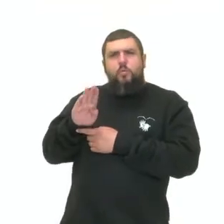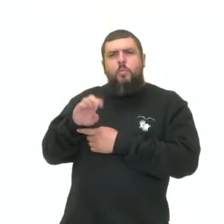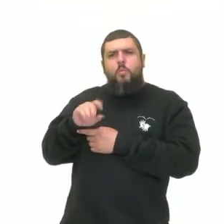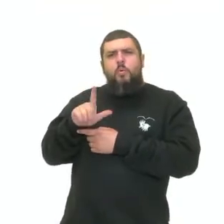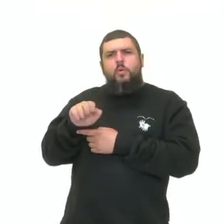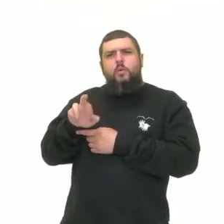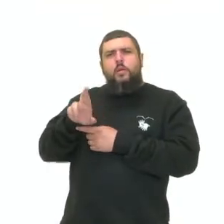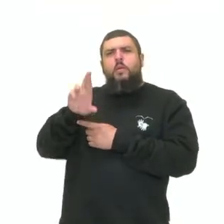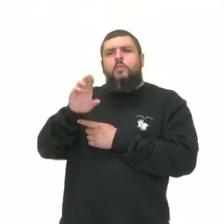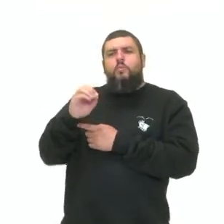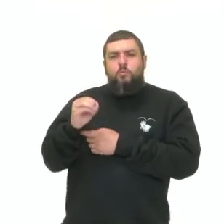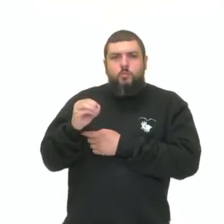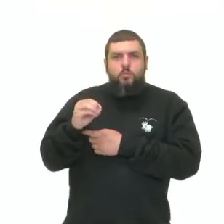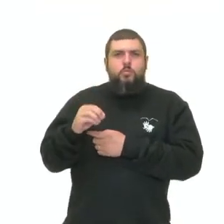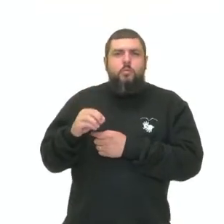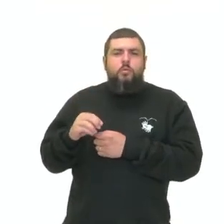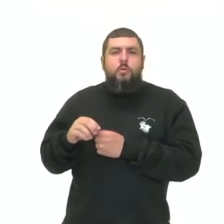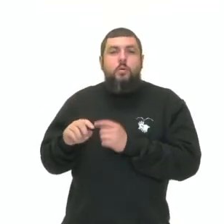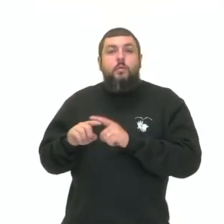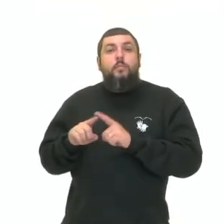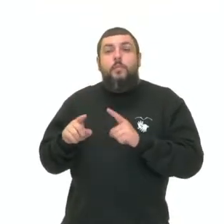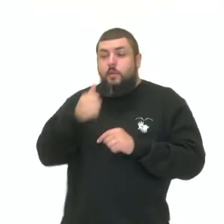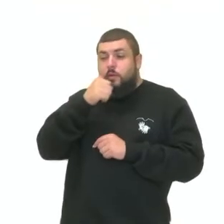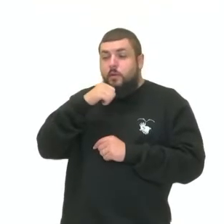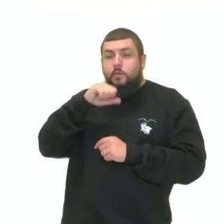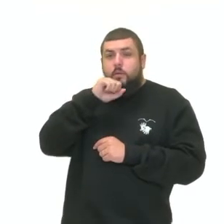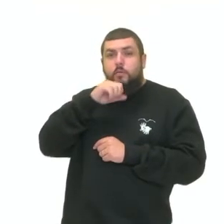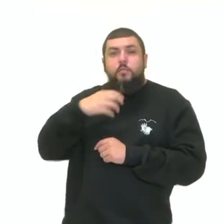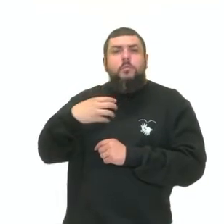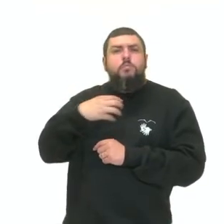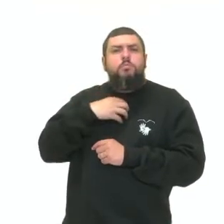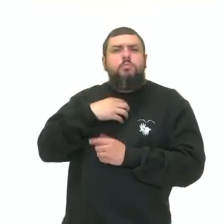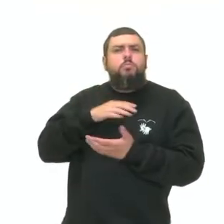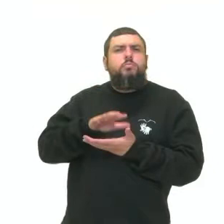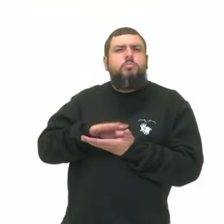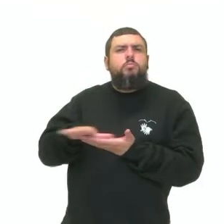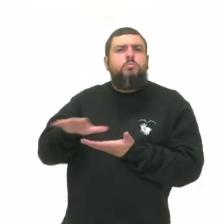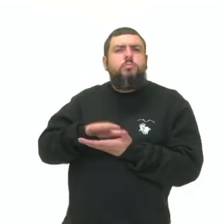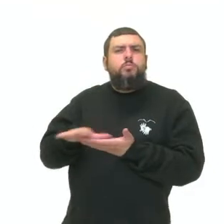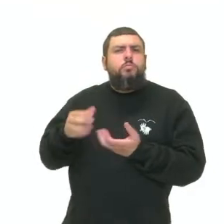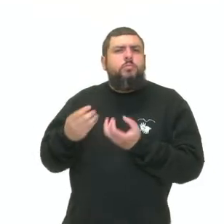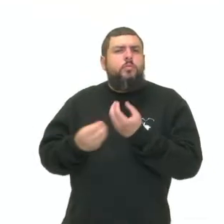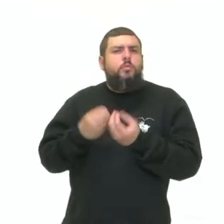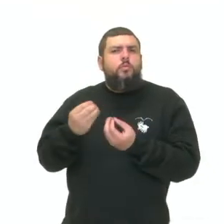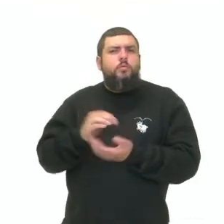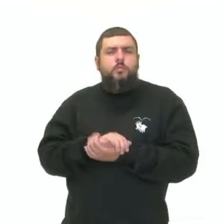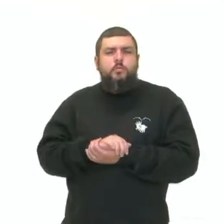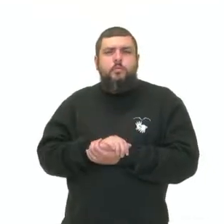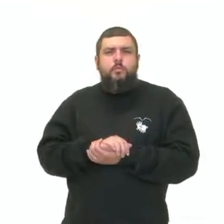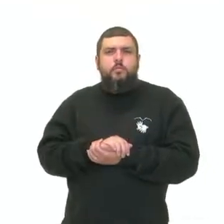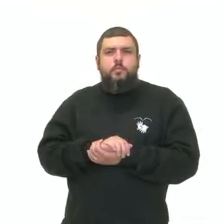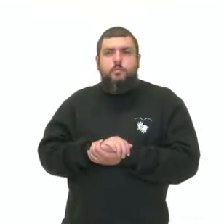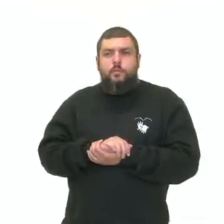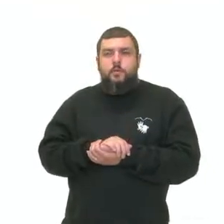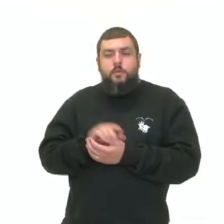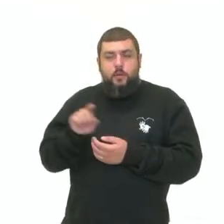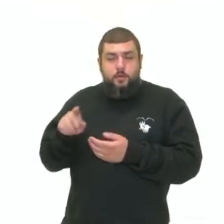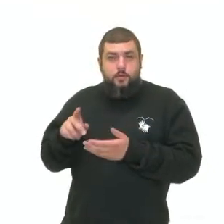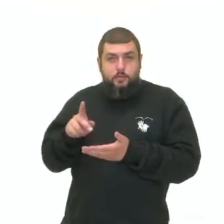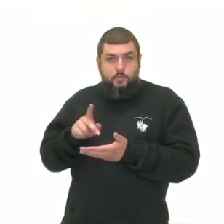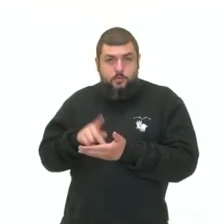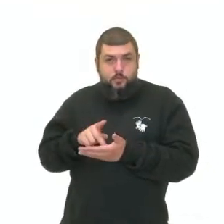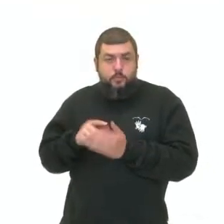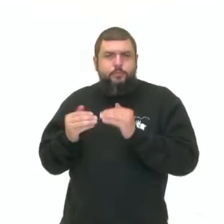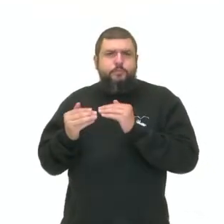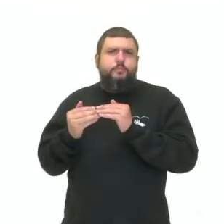ver assim, qual é a posição da mãe em relação à compra? O que você concluiu? Exato, ela discordava da compra,